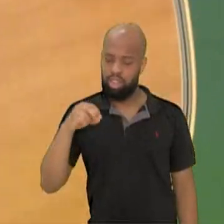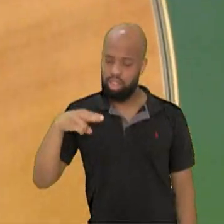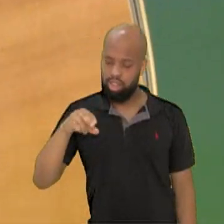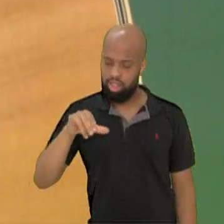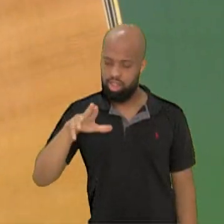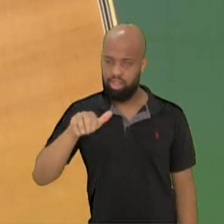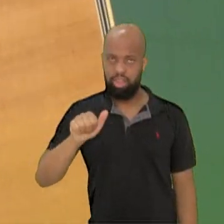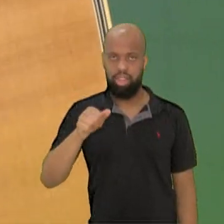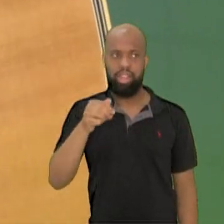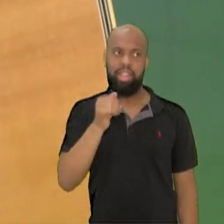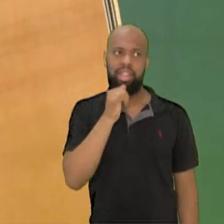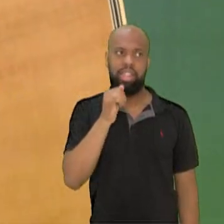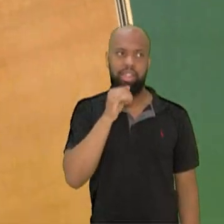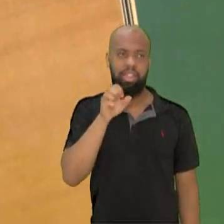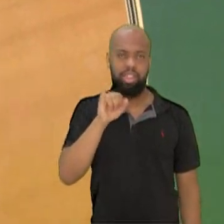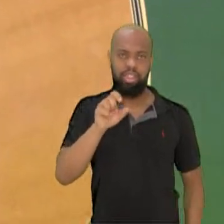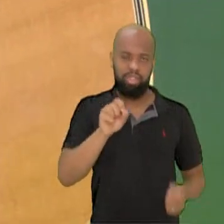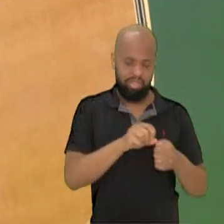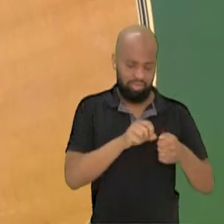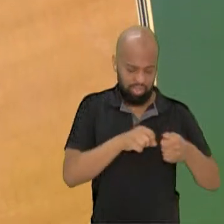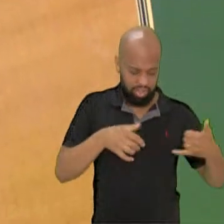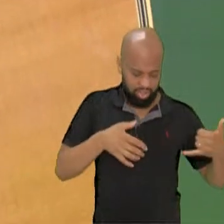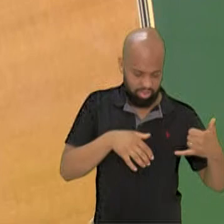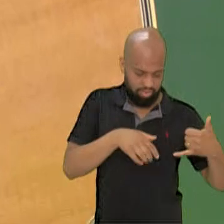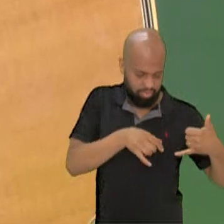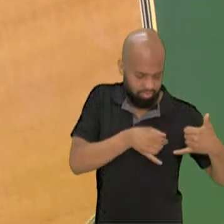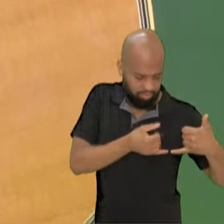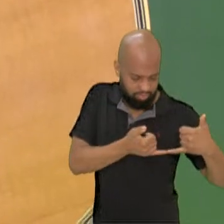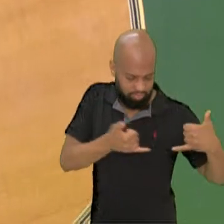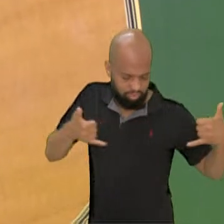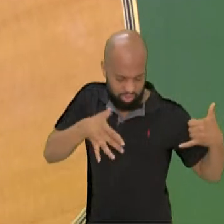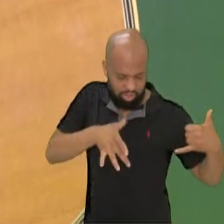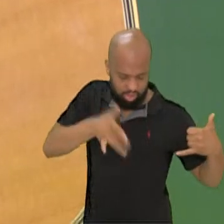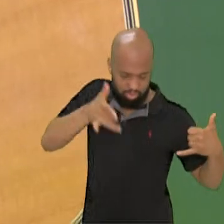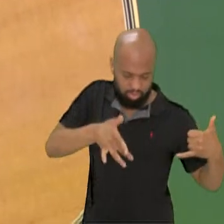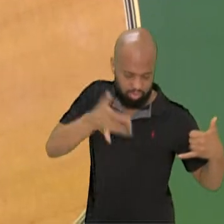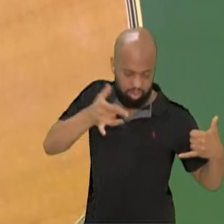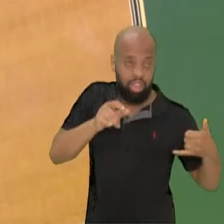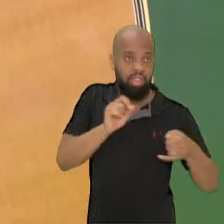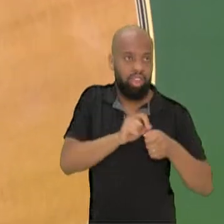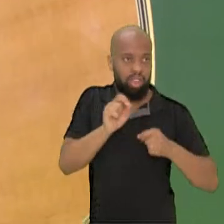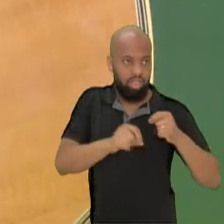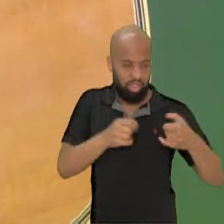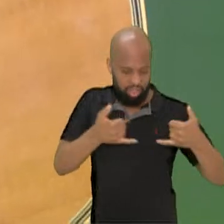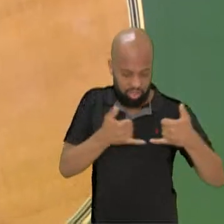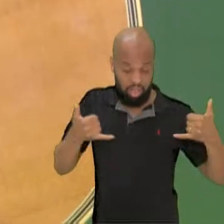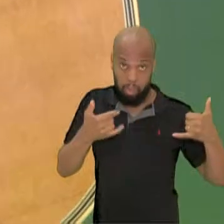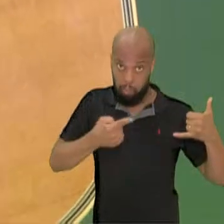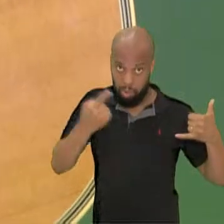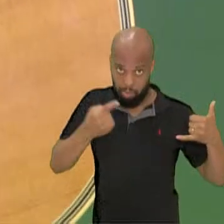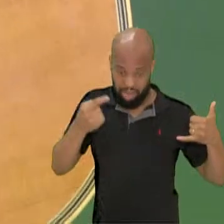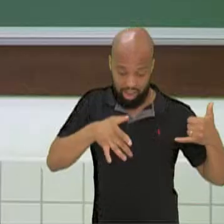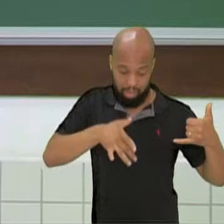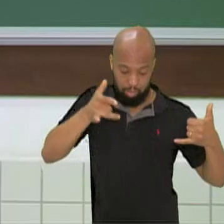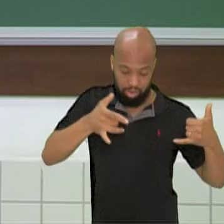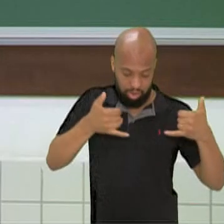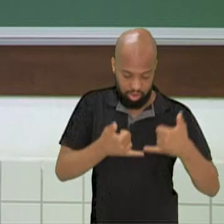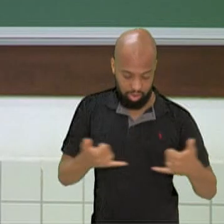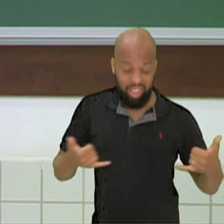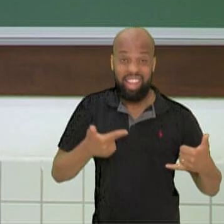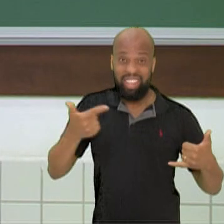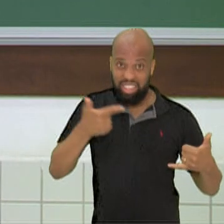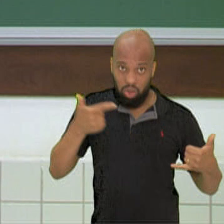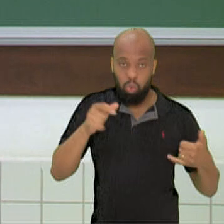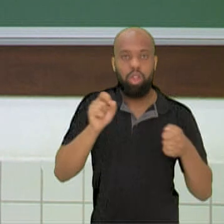movimento, então pode ser que você faça com que a segunda corda acabe vibrando por intermédio da primeira. Não